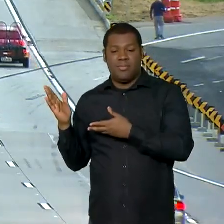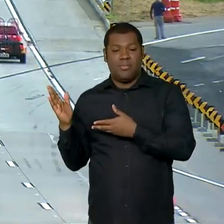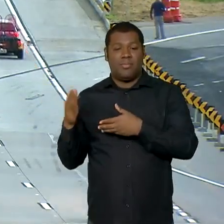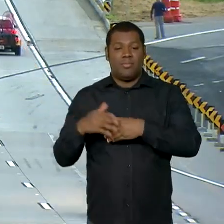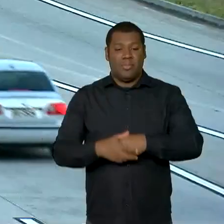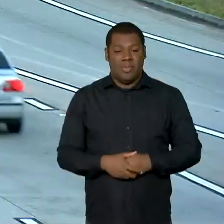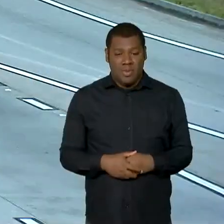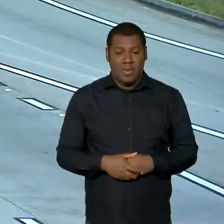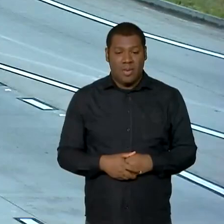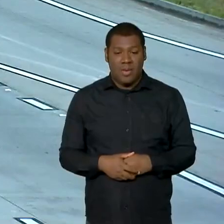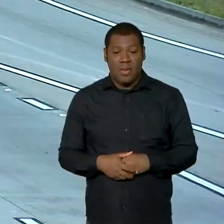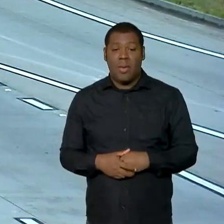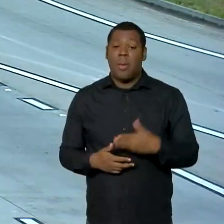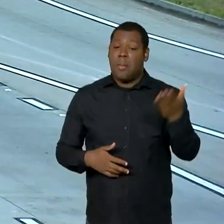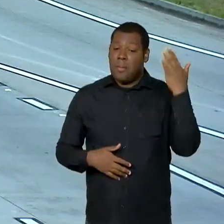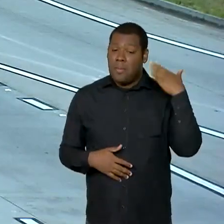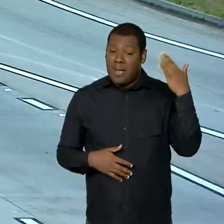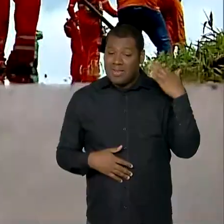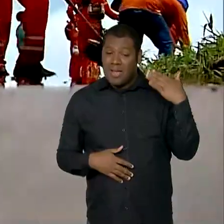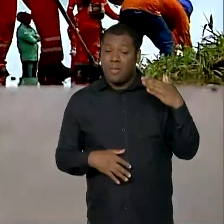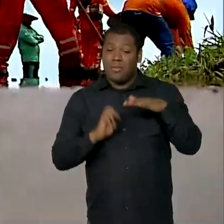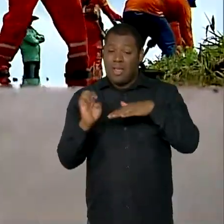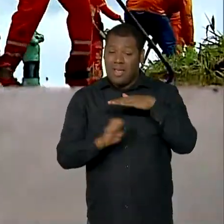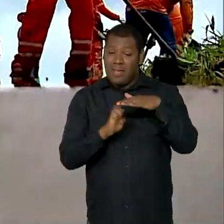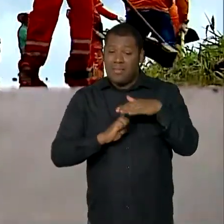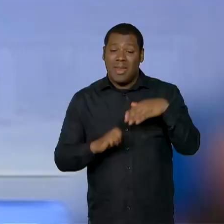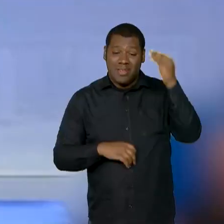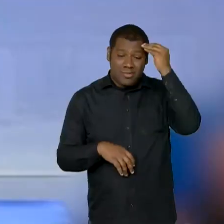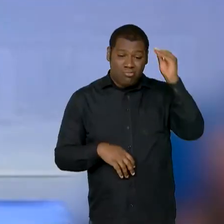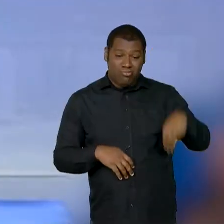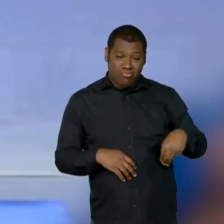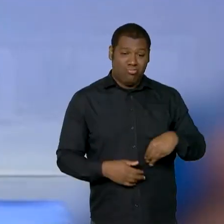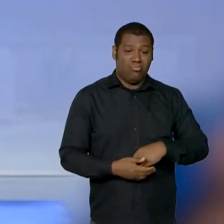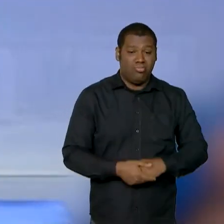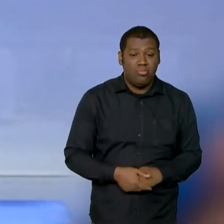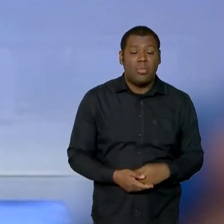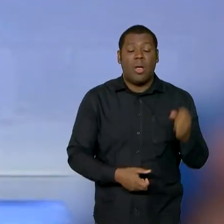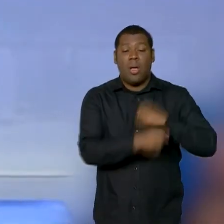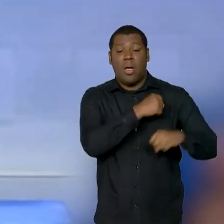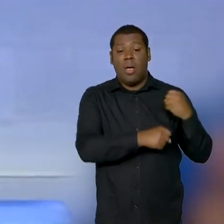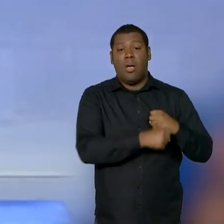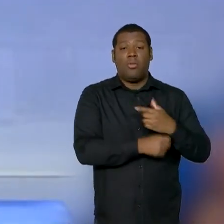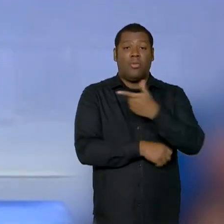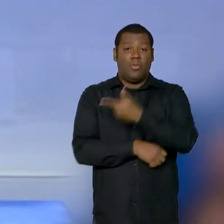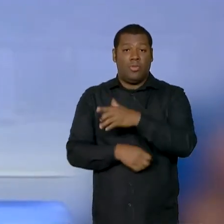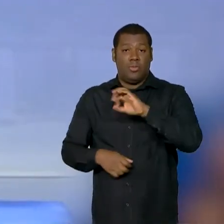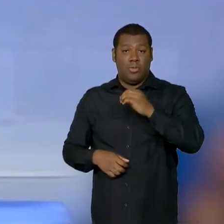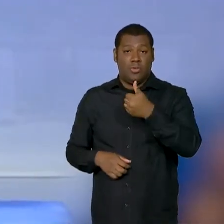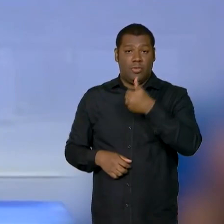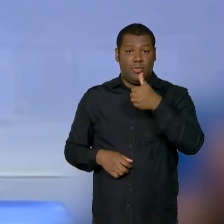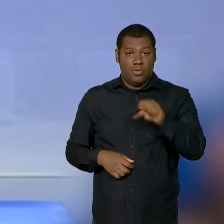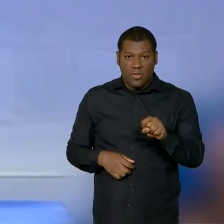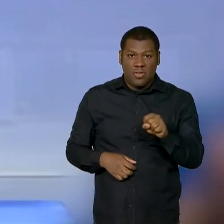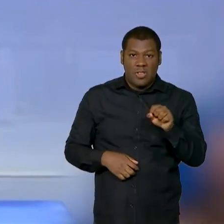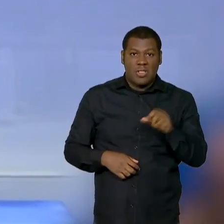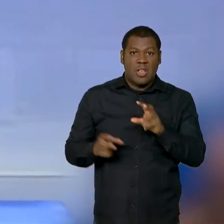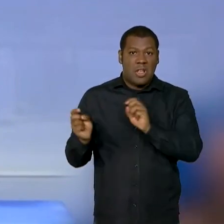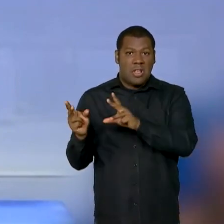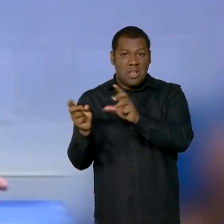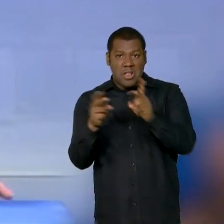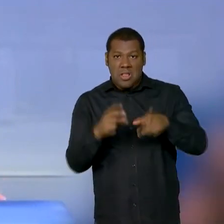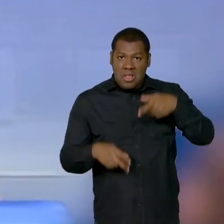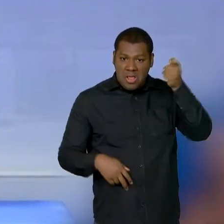público pela concessionária vencedora do certame anterior. Desde 2018 não temos um leilão tão competitivo, um leilão